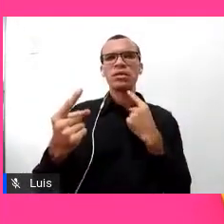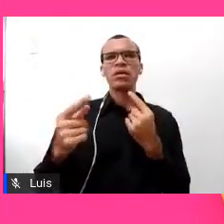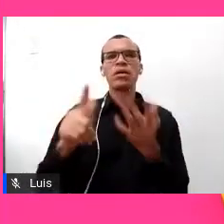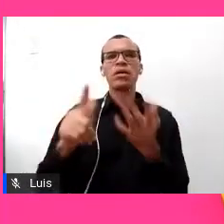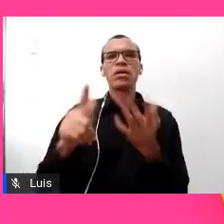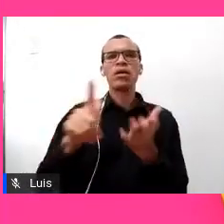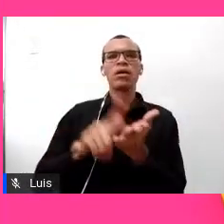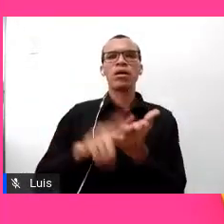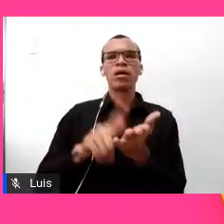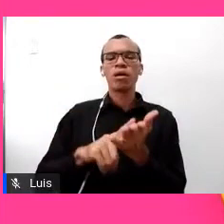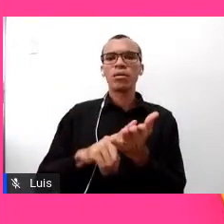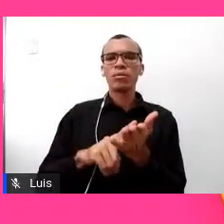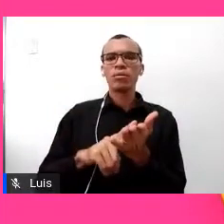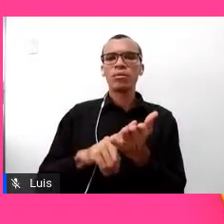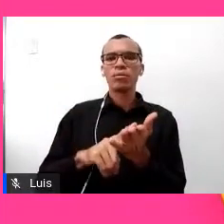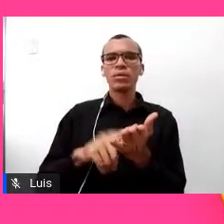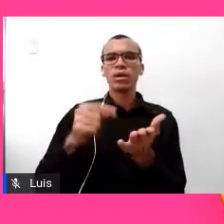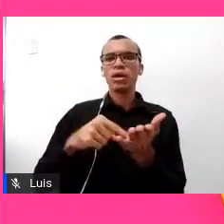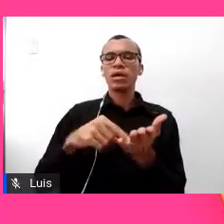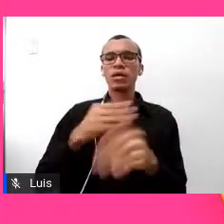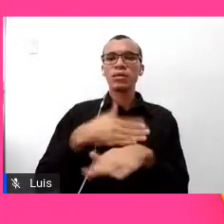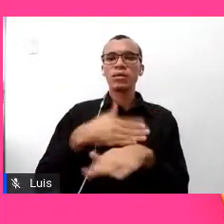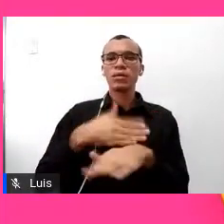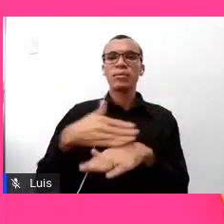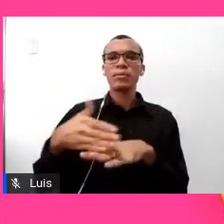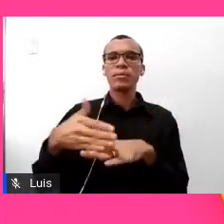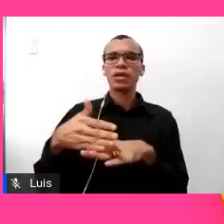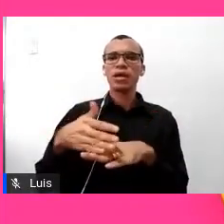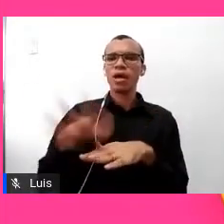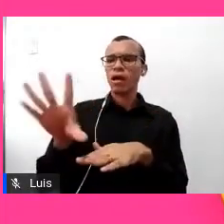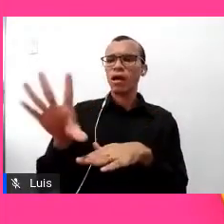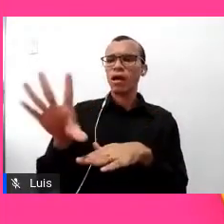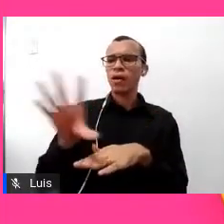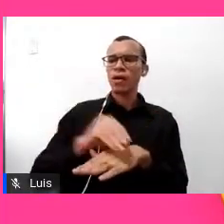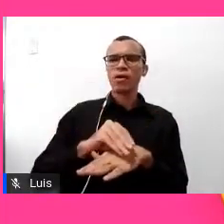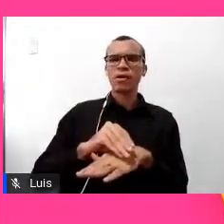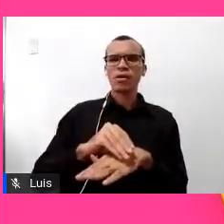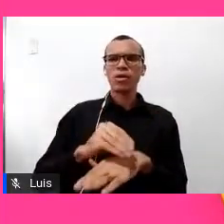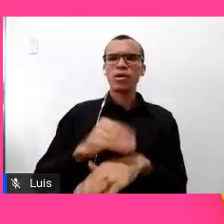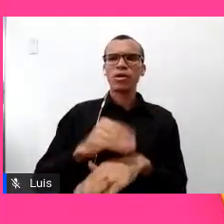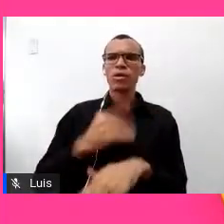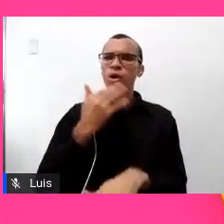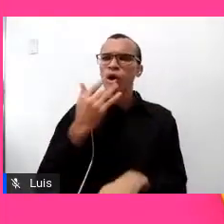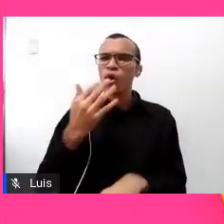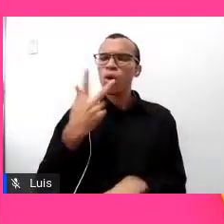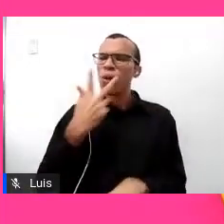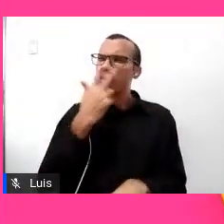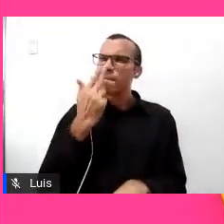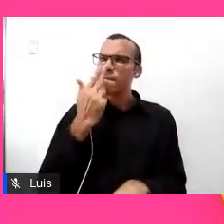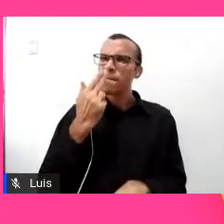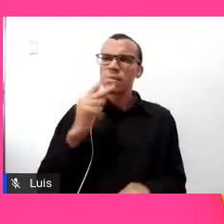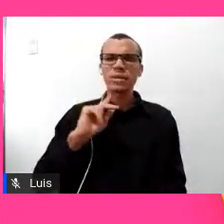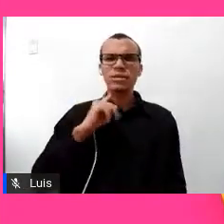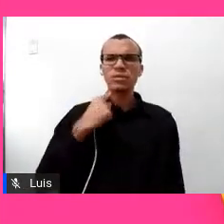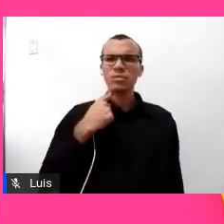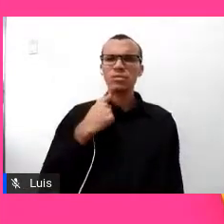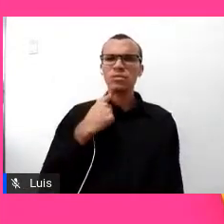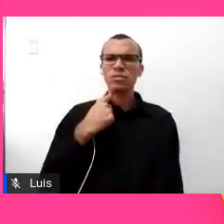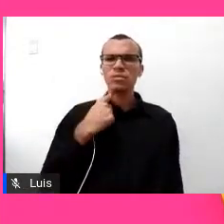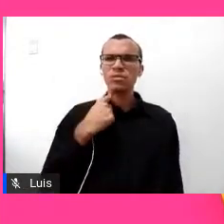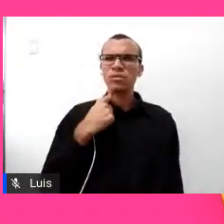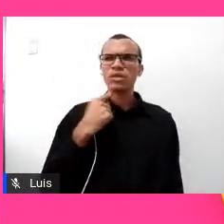uma cor tipo... uma cor de sujeira. Ele vai tirando a sujeira do seu dedo,